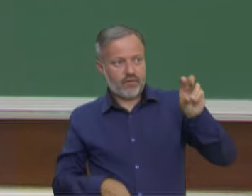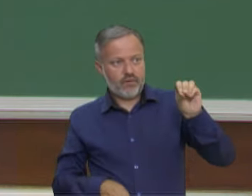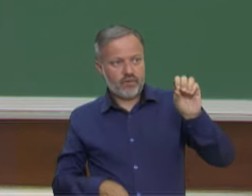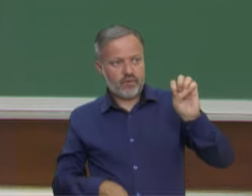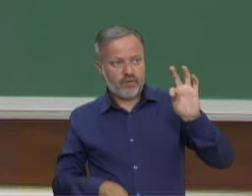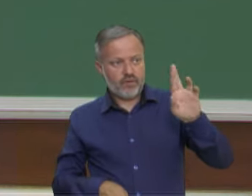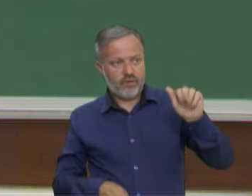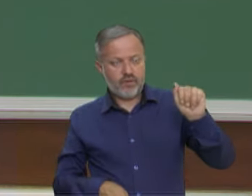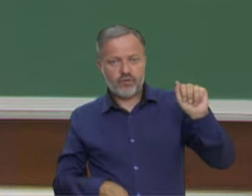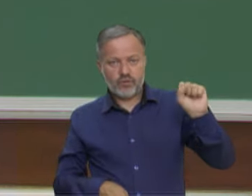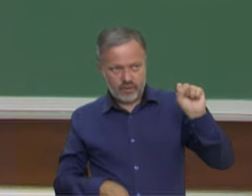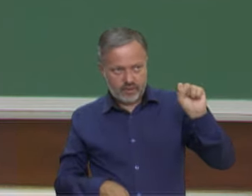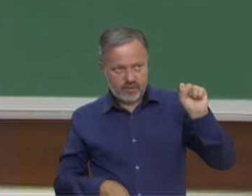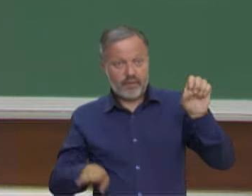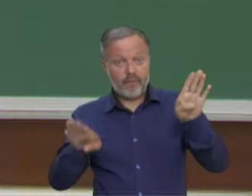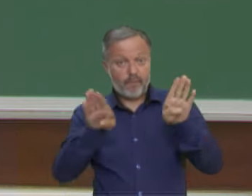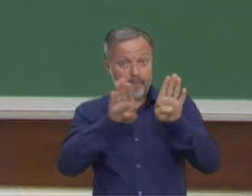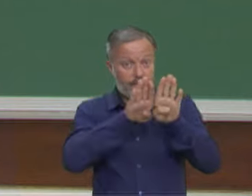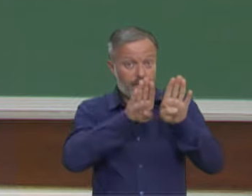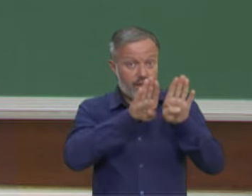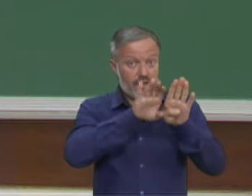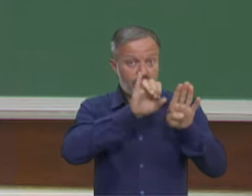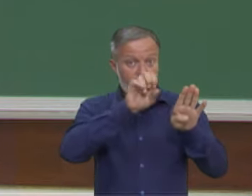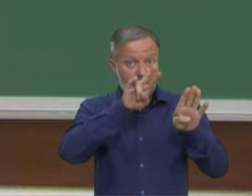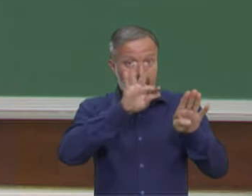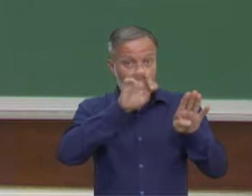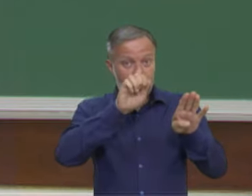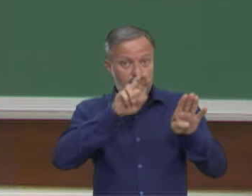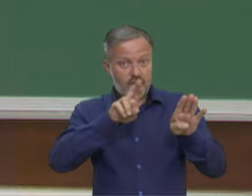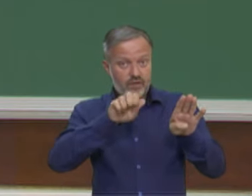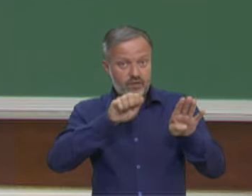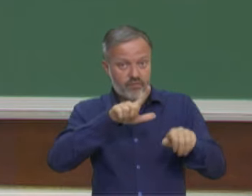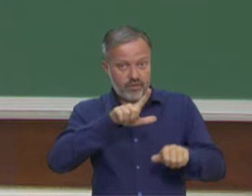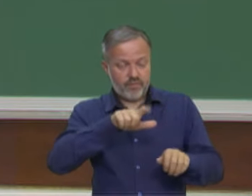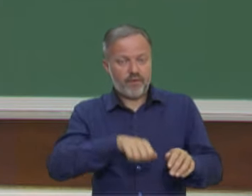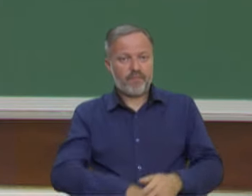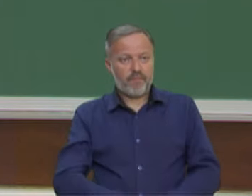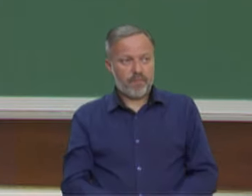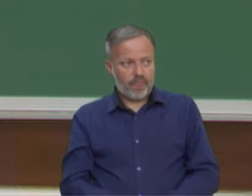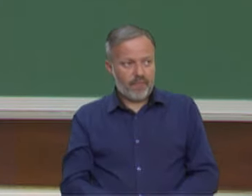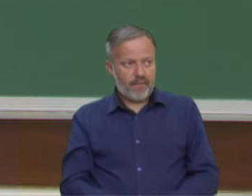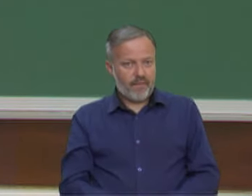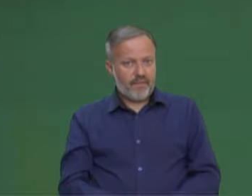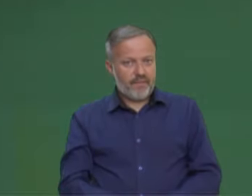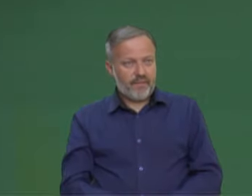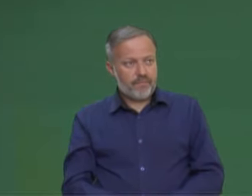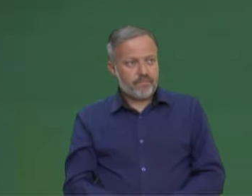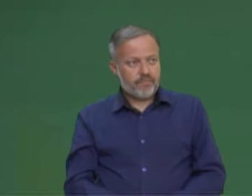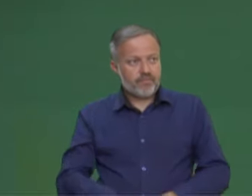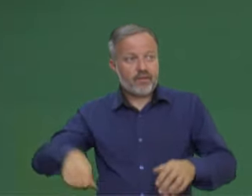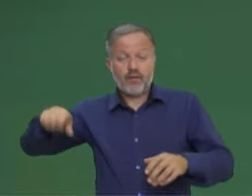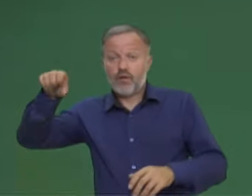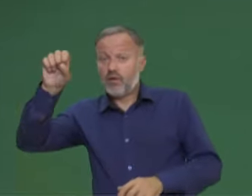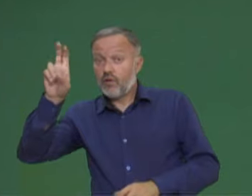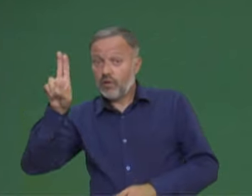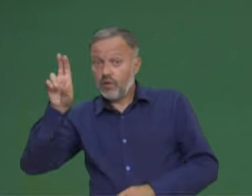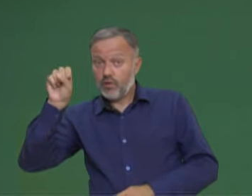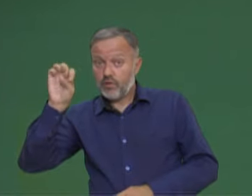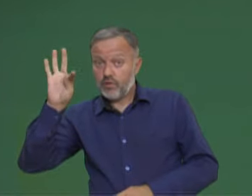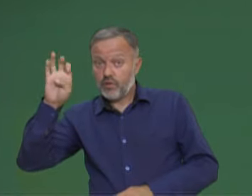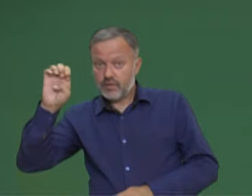usted e ustedes, formal. A gente está pegando como base a Espanha. Por quê? Porque nos países